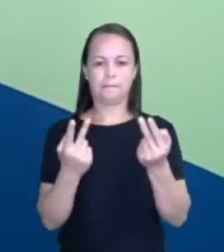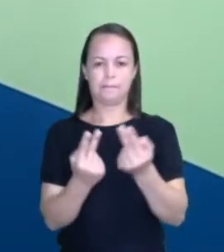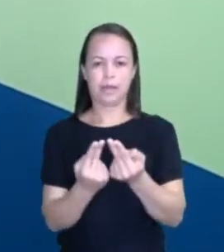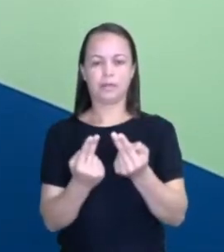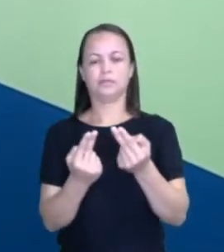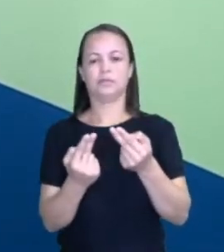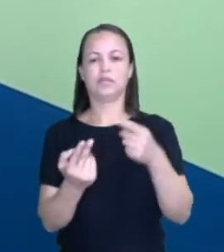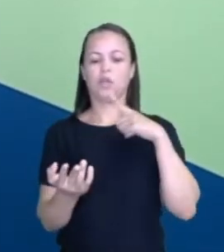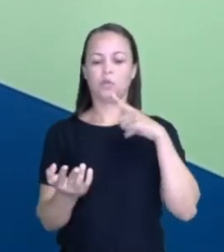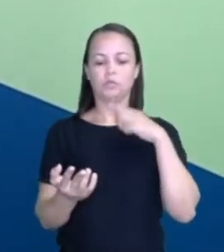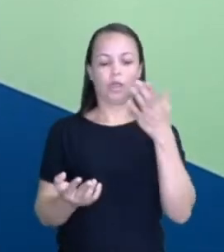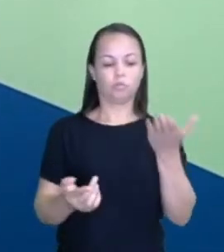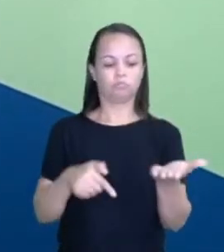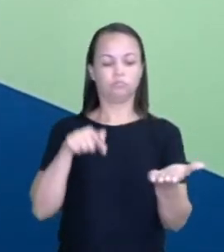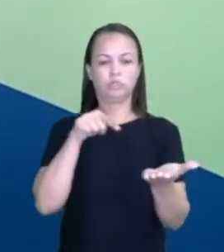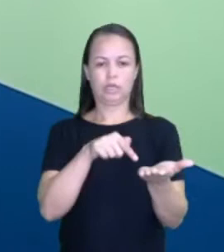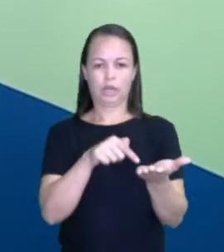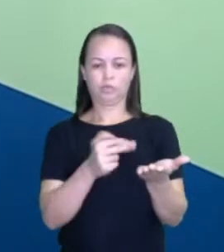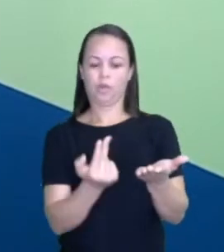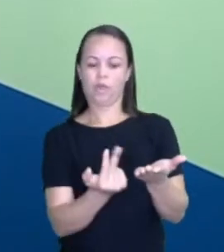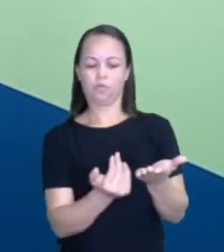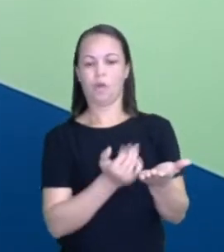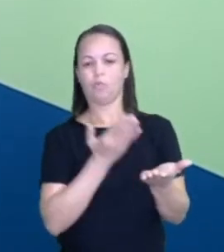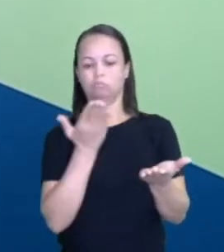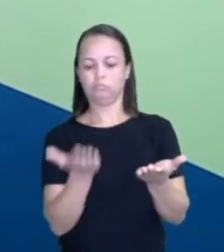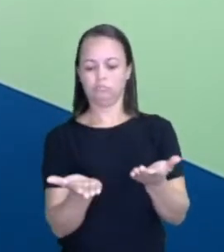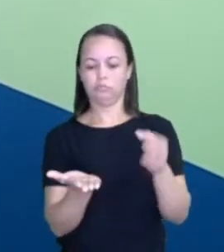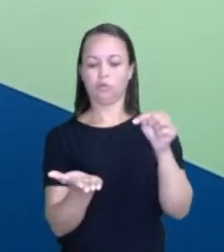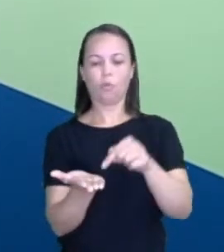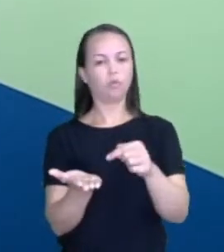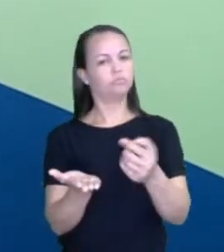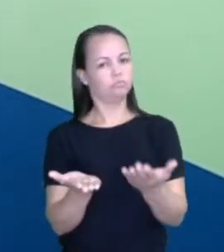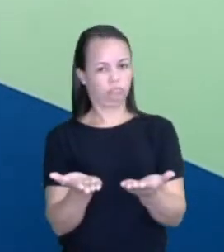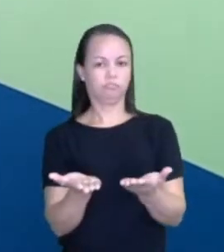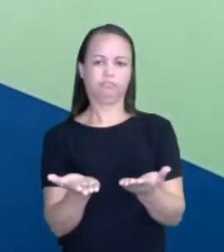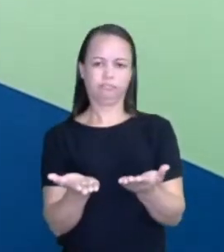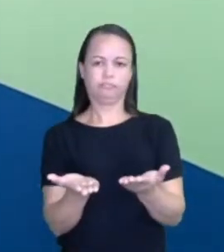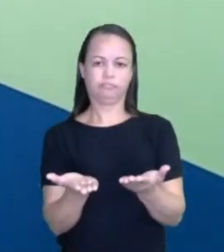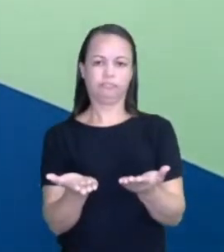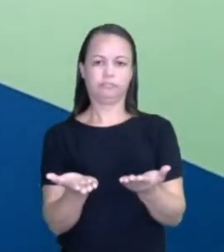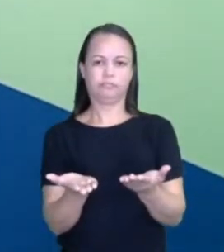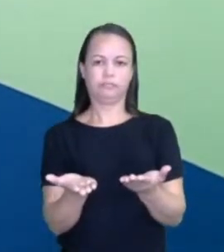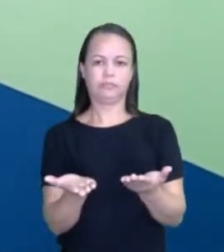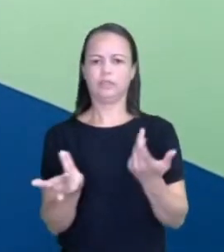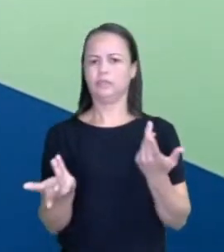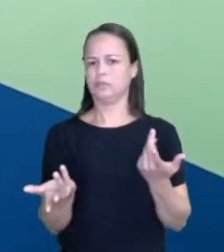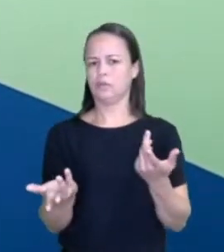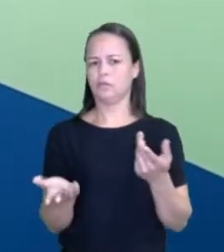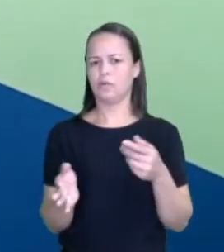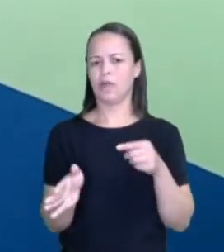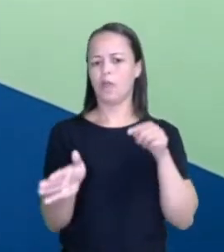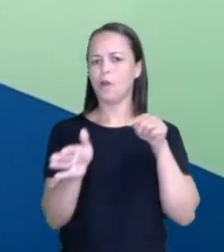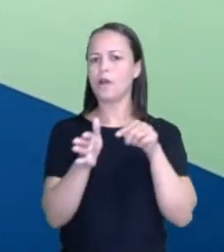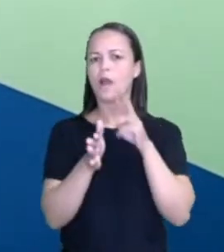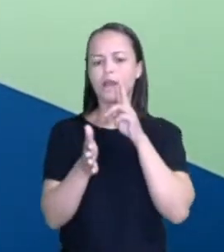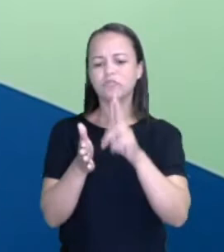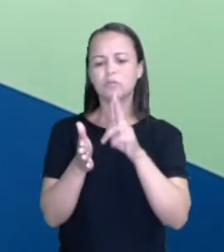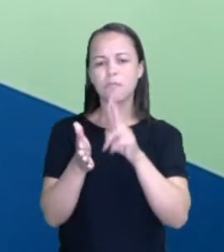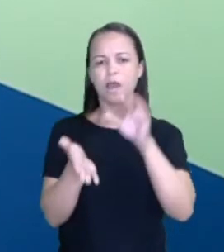lado é igual à massa que eu tenho do outro. Isso não é um questionamento, não é uma pergunta, é